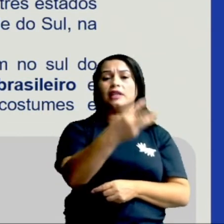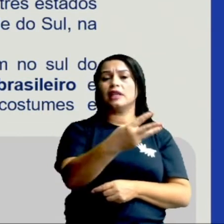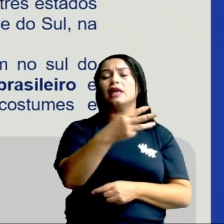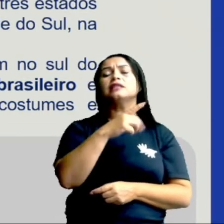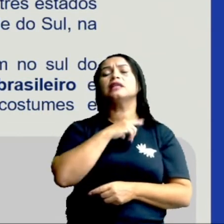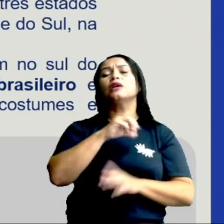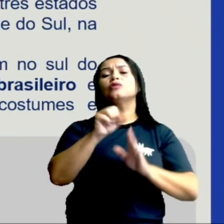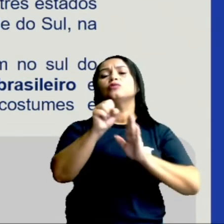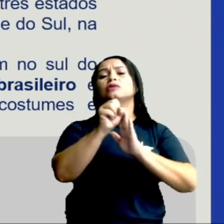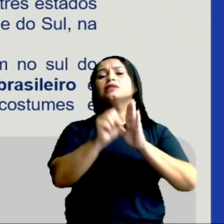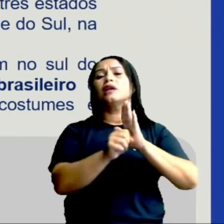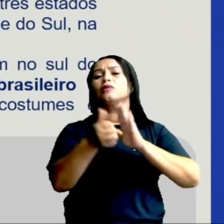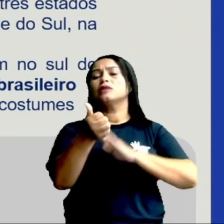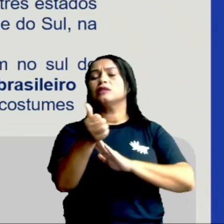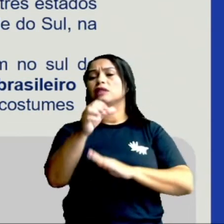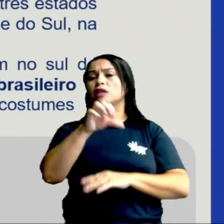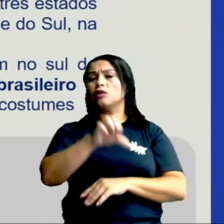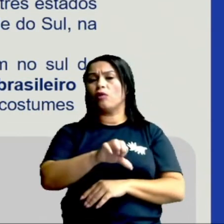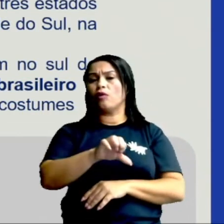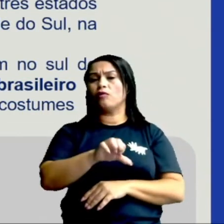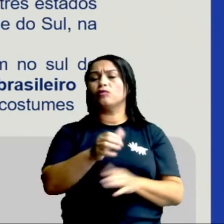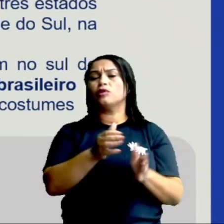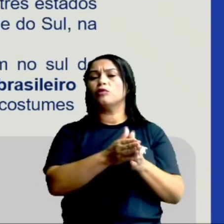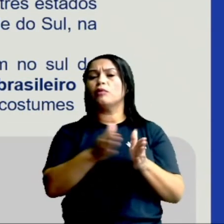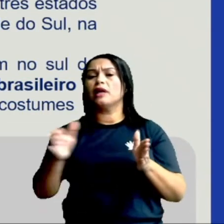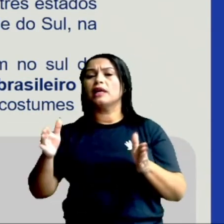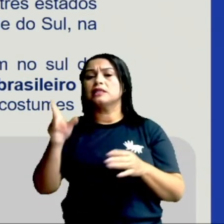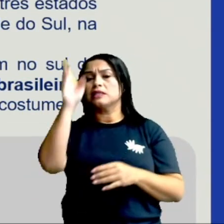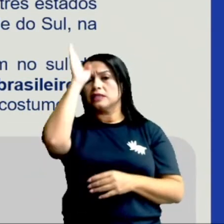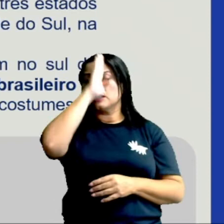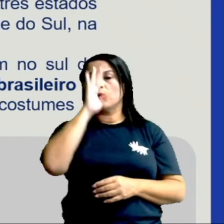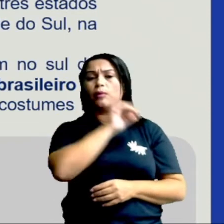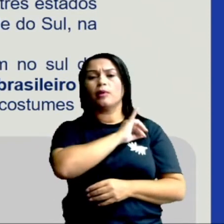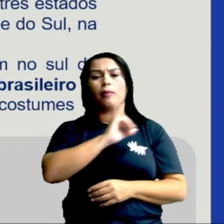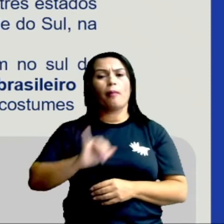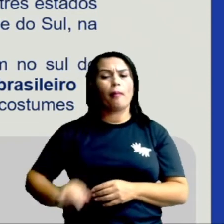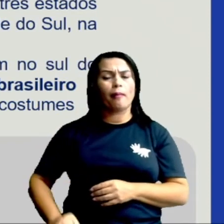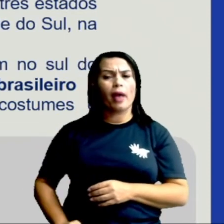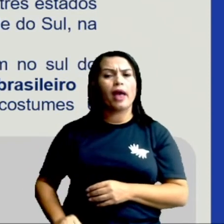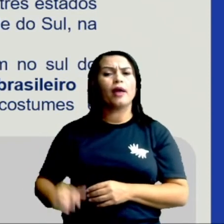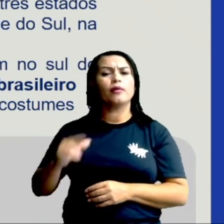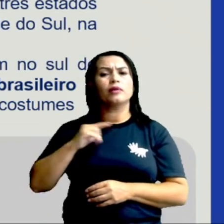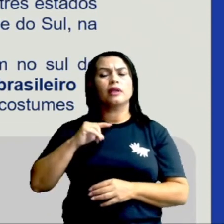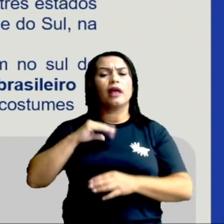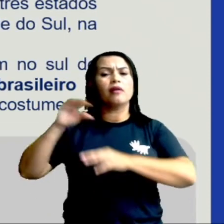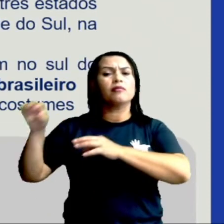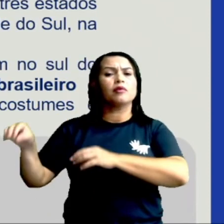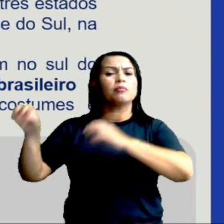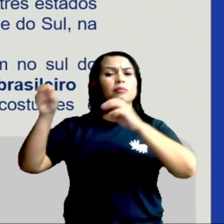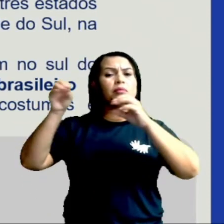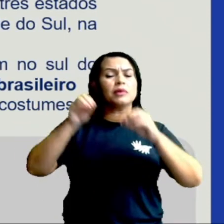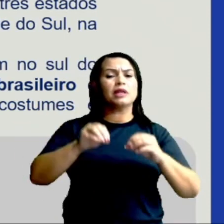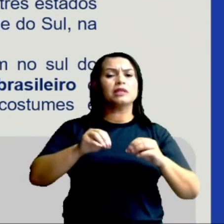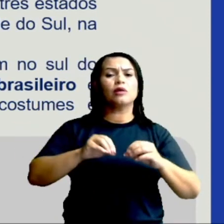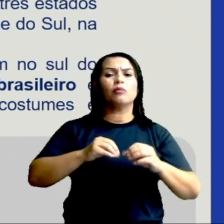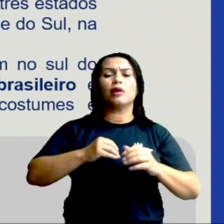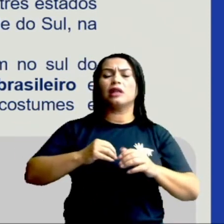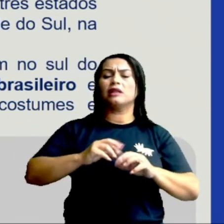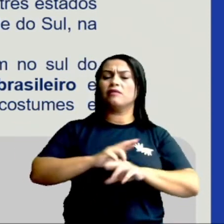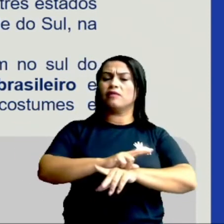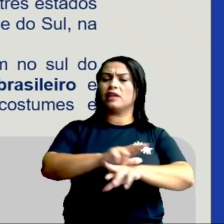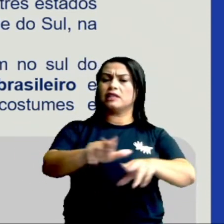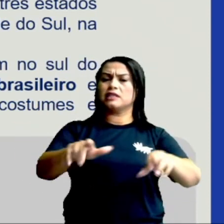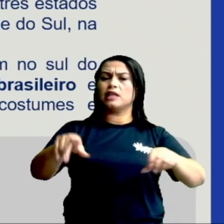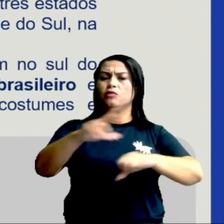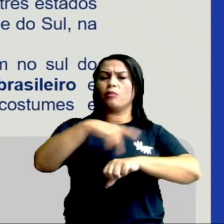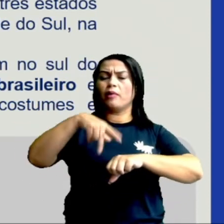Império, foi estimulada a imigração estrangeira para garantir o desenvolvimento econômico de várias áreas do país.